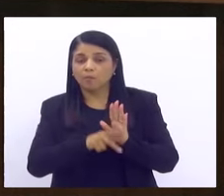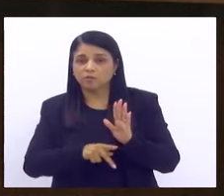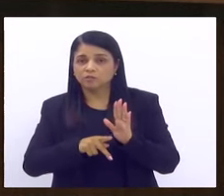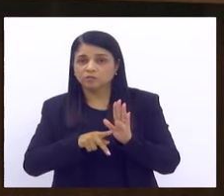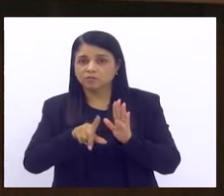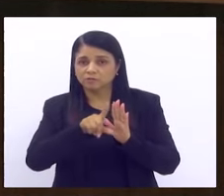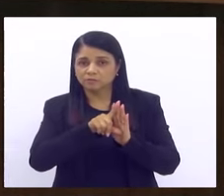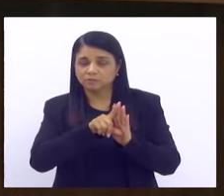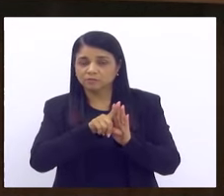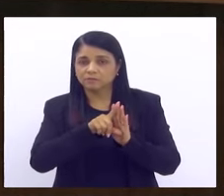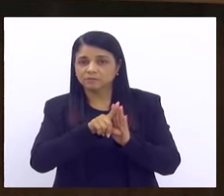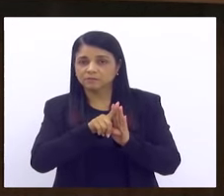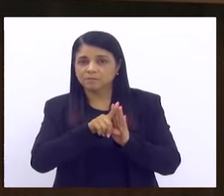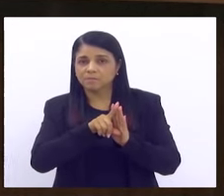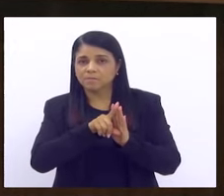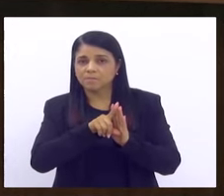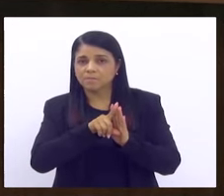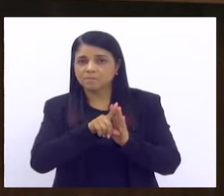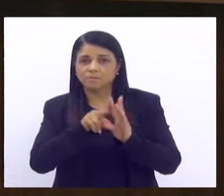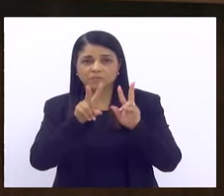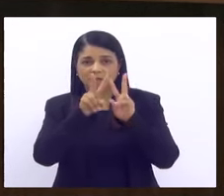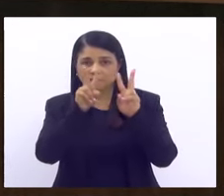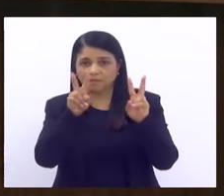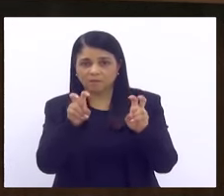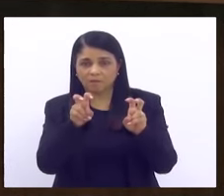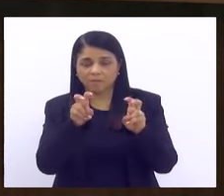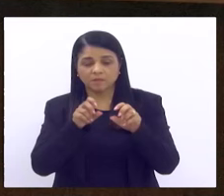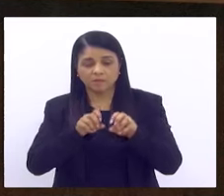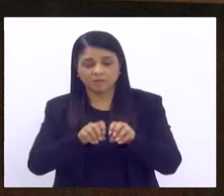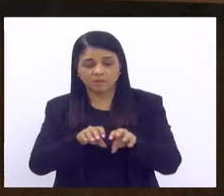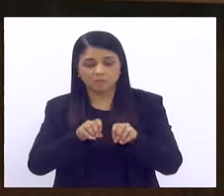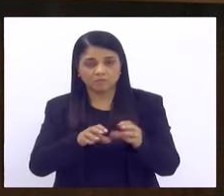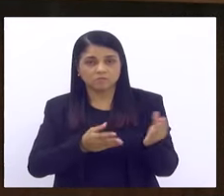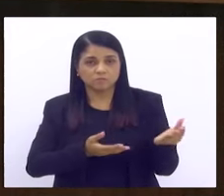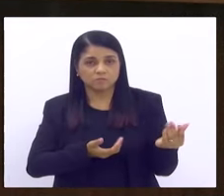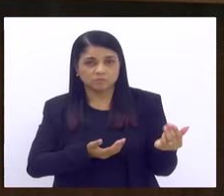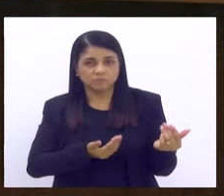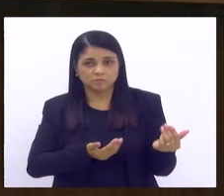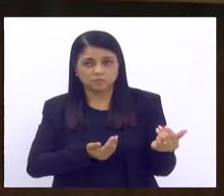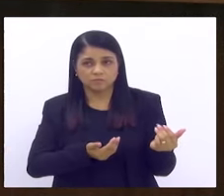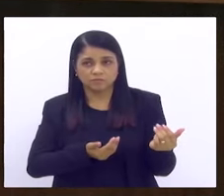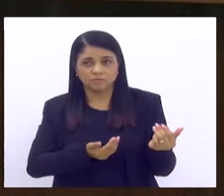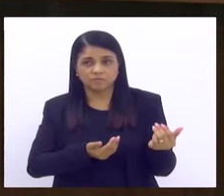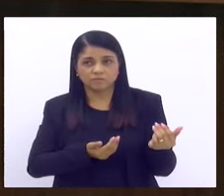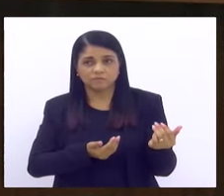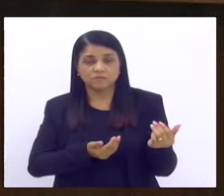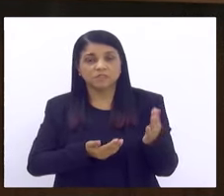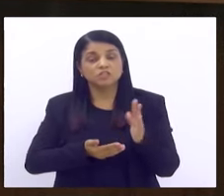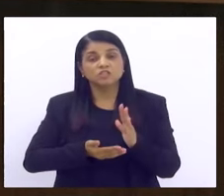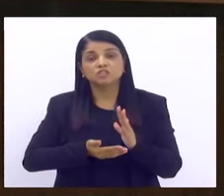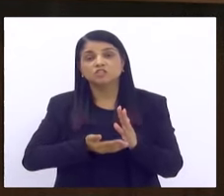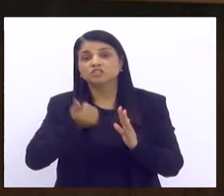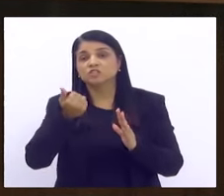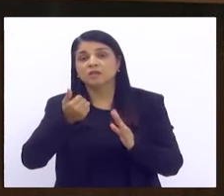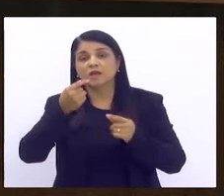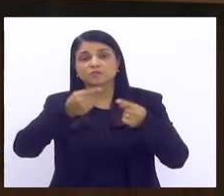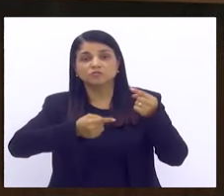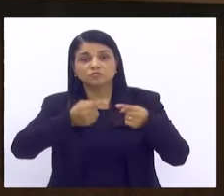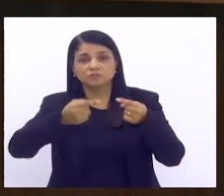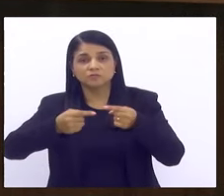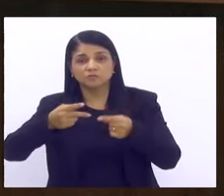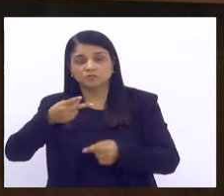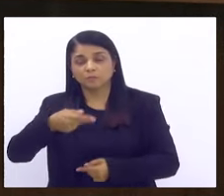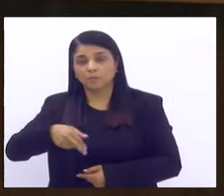que quer tratar da questão da educação da juventude, tirar a discussão sobre